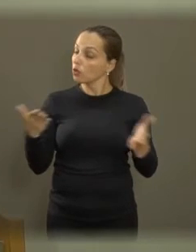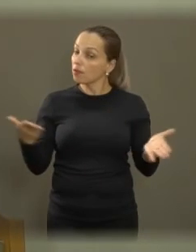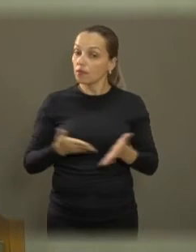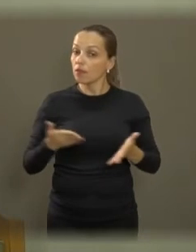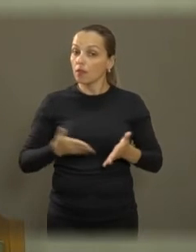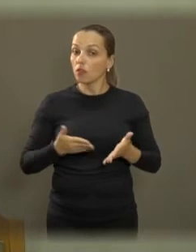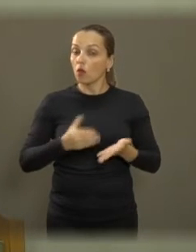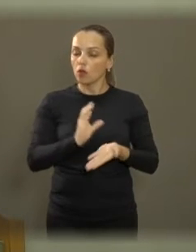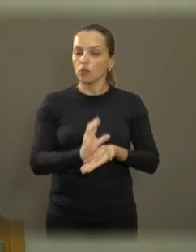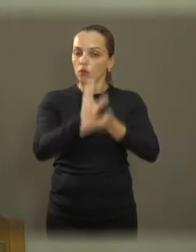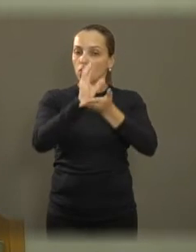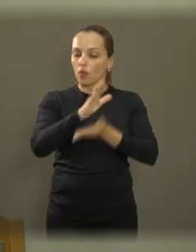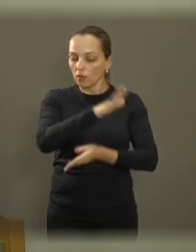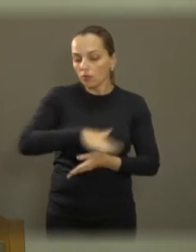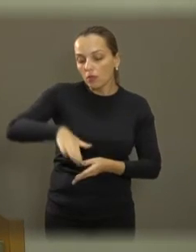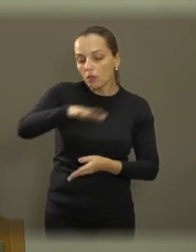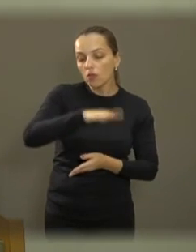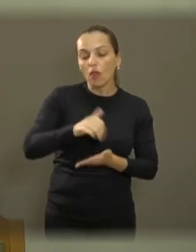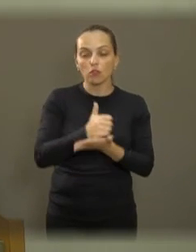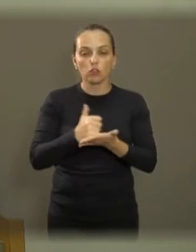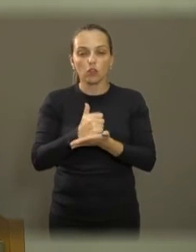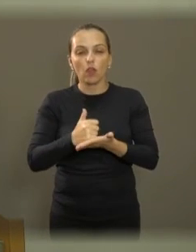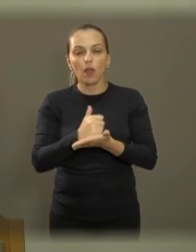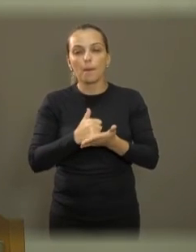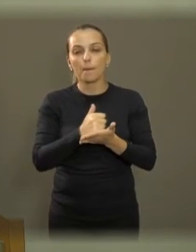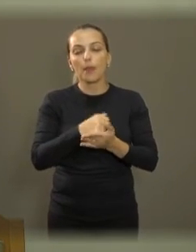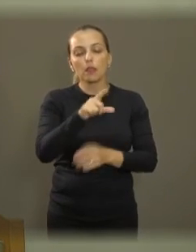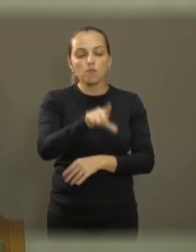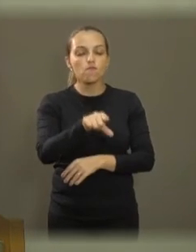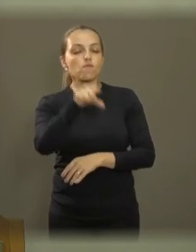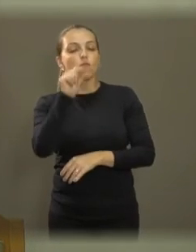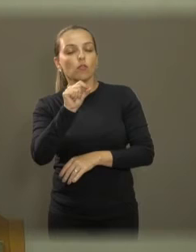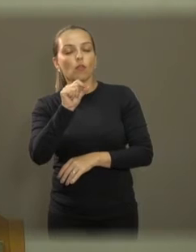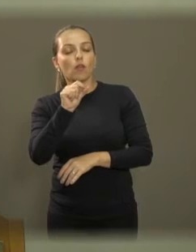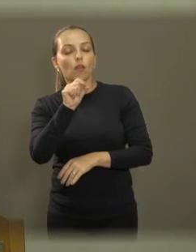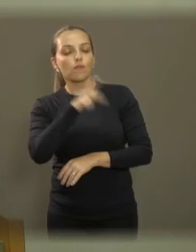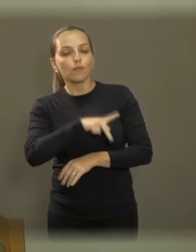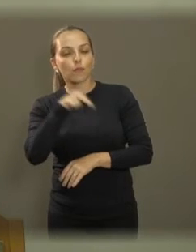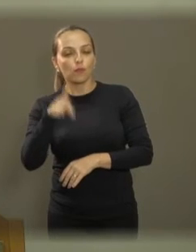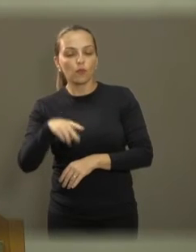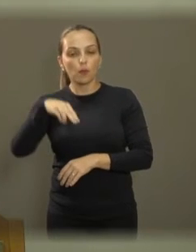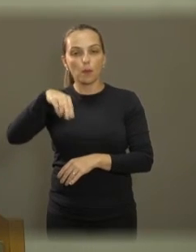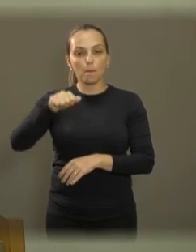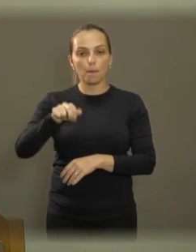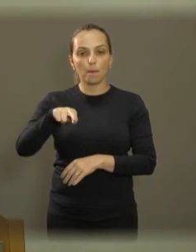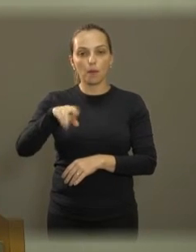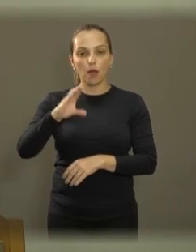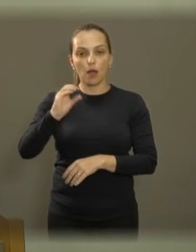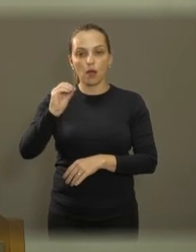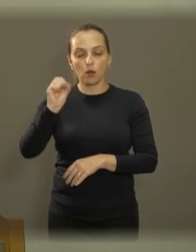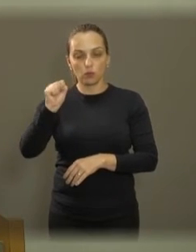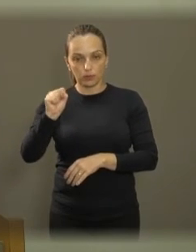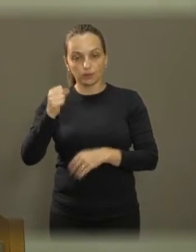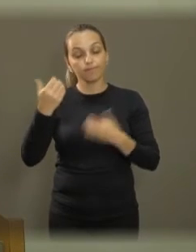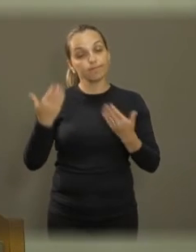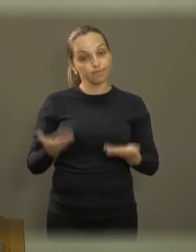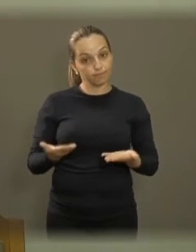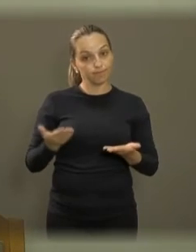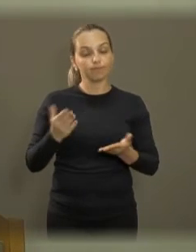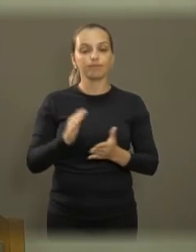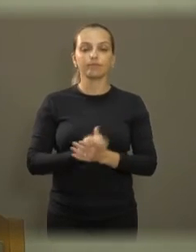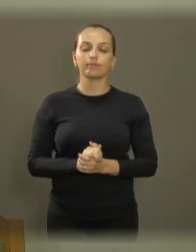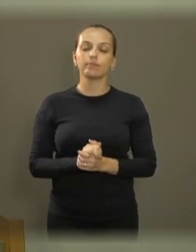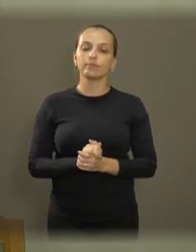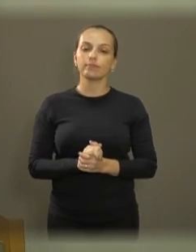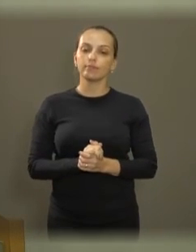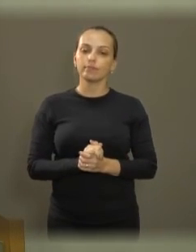Regional de Farmácia fez a indicação, pensou lá o nosso professor Marcos Antônio Correia.